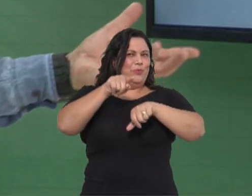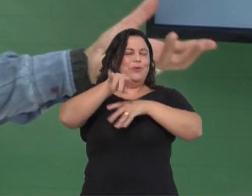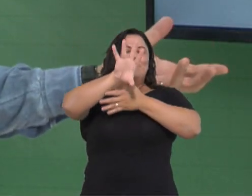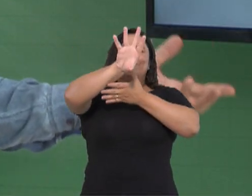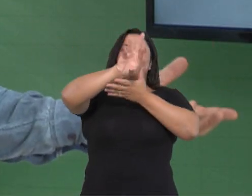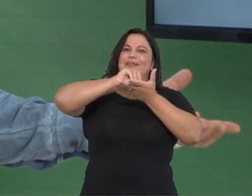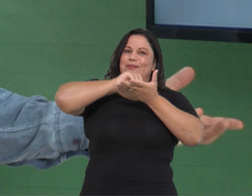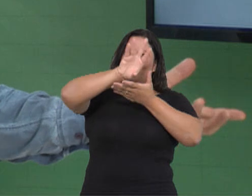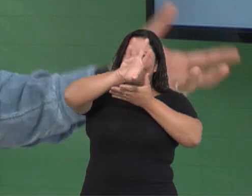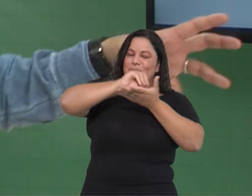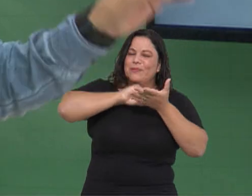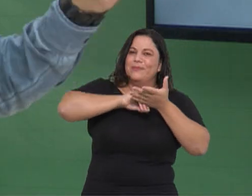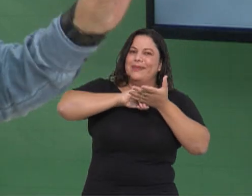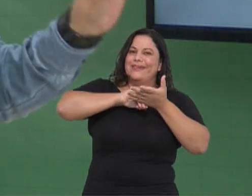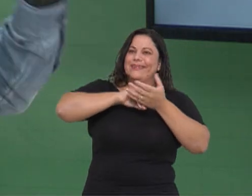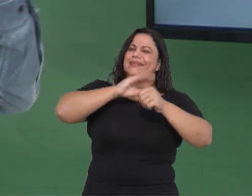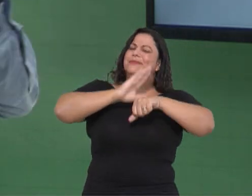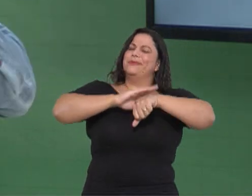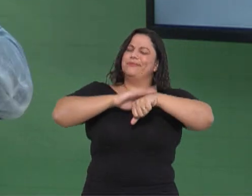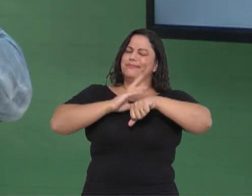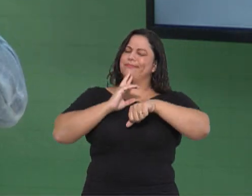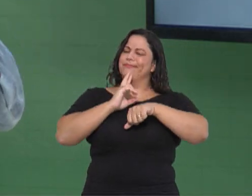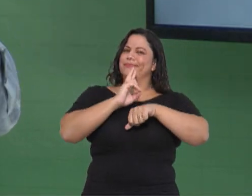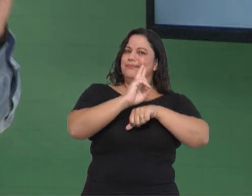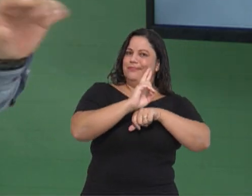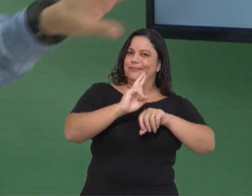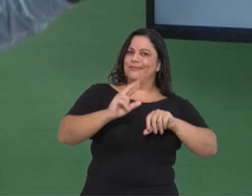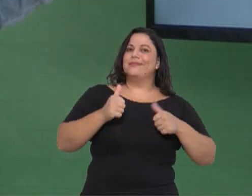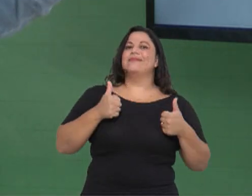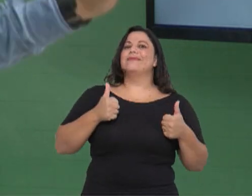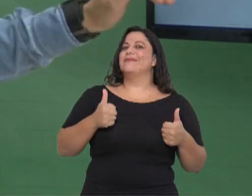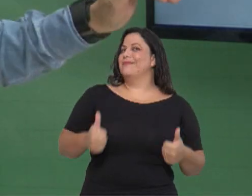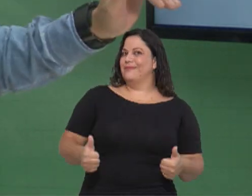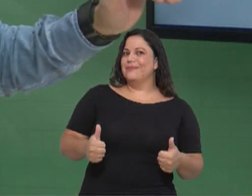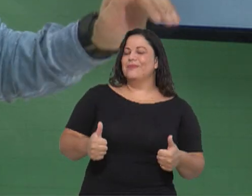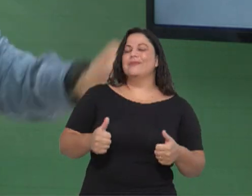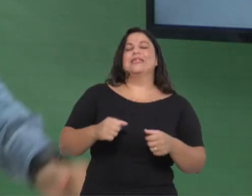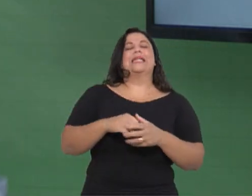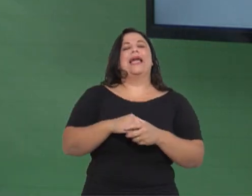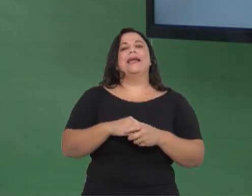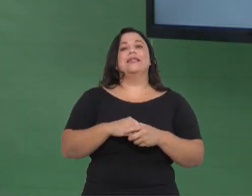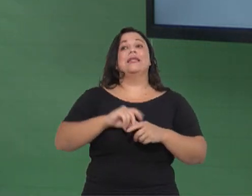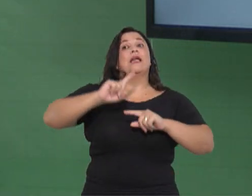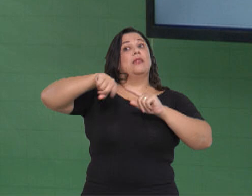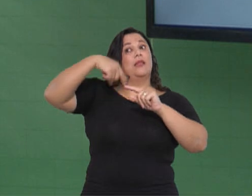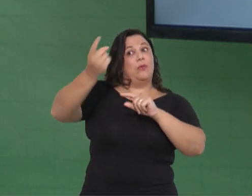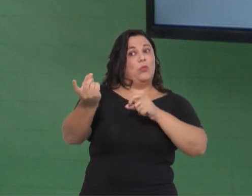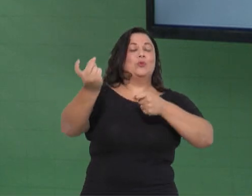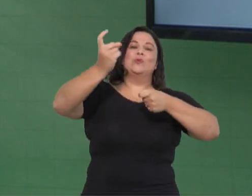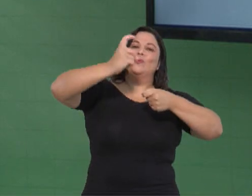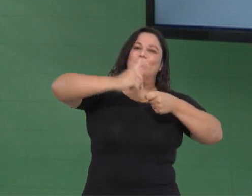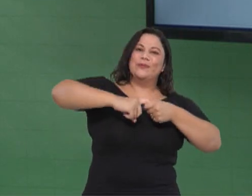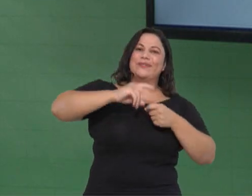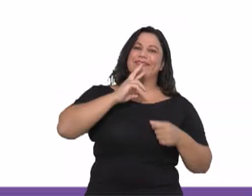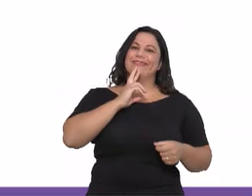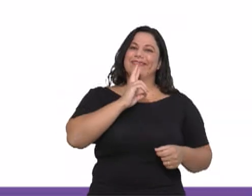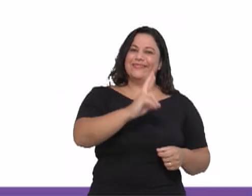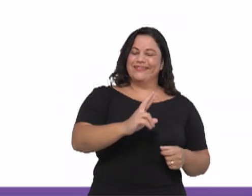a questão e mais um tempinho para responder, escolher a alternativa correta e na sequência voltamos com a